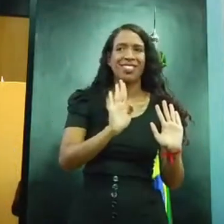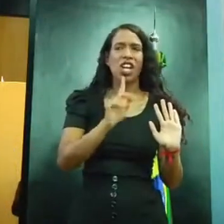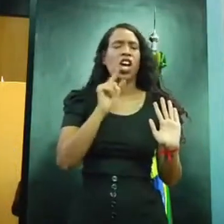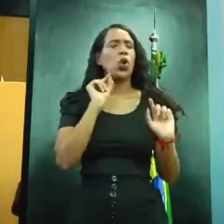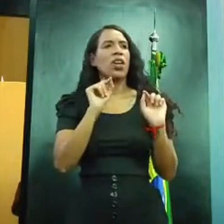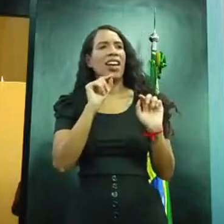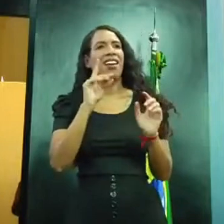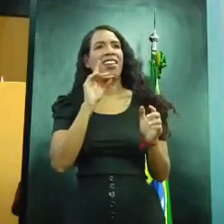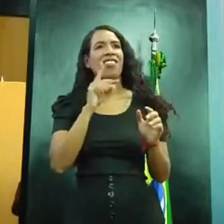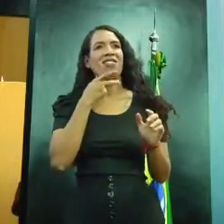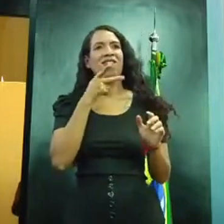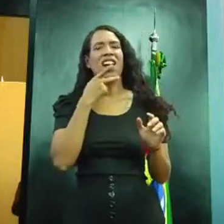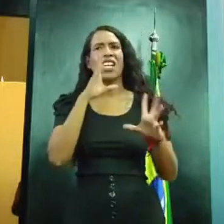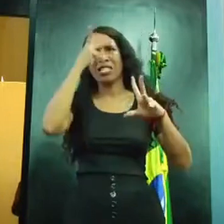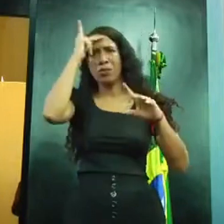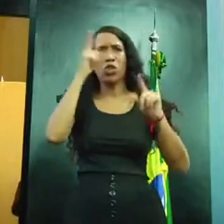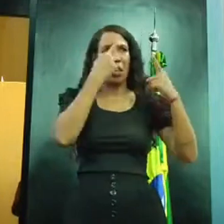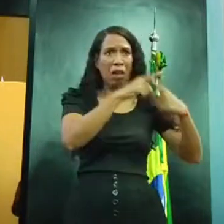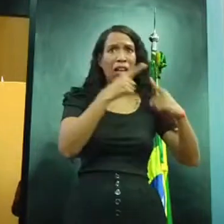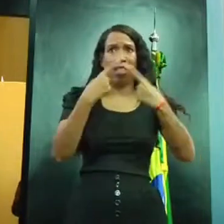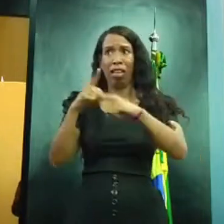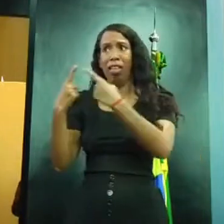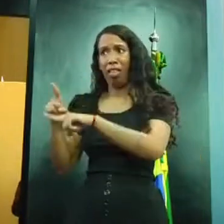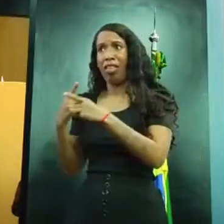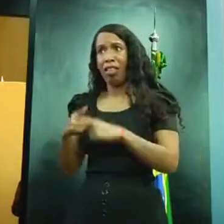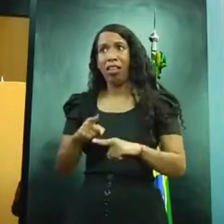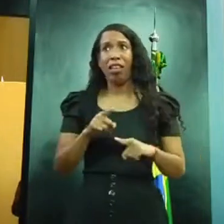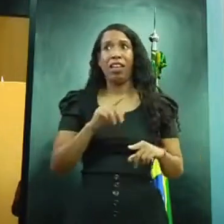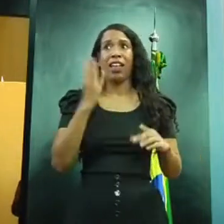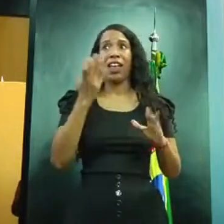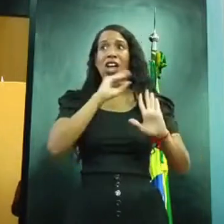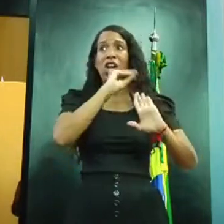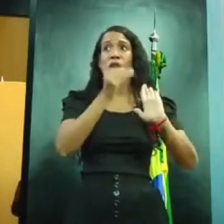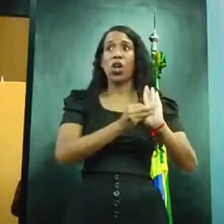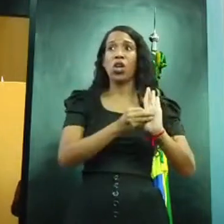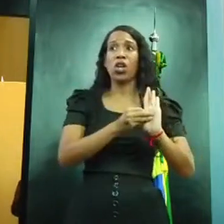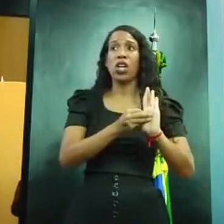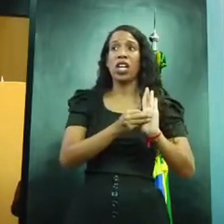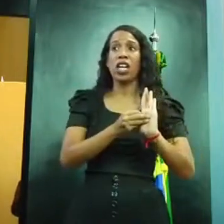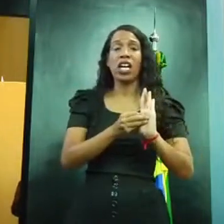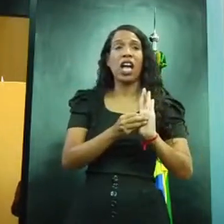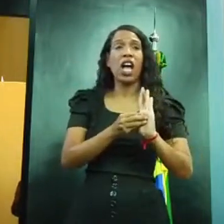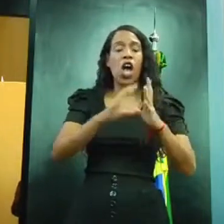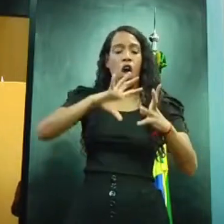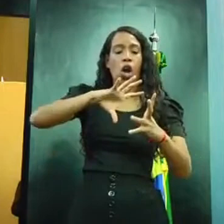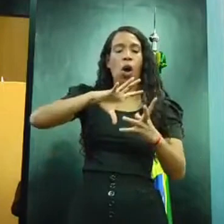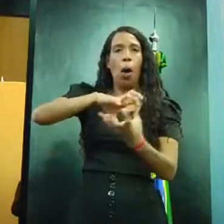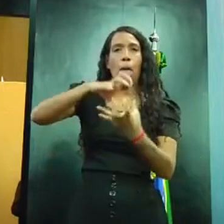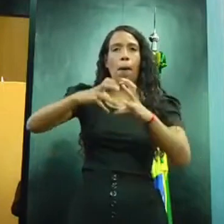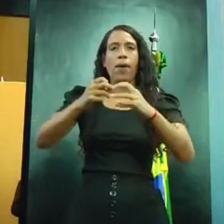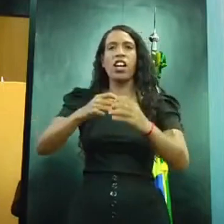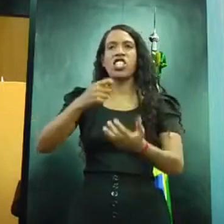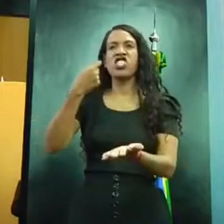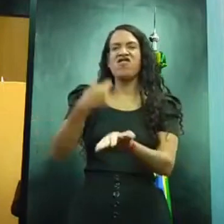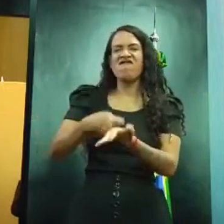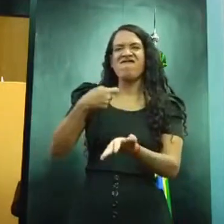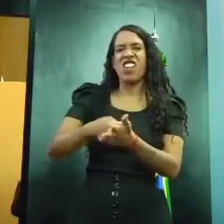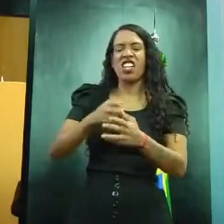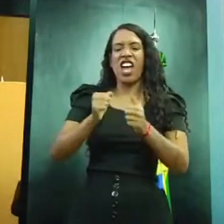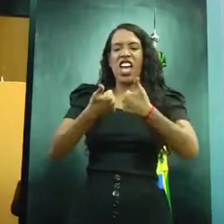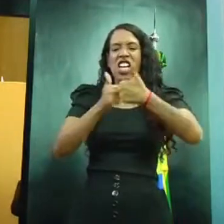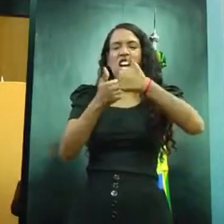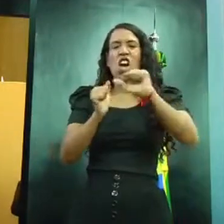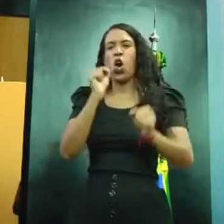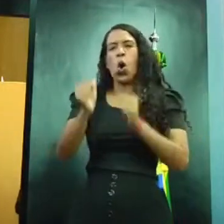criticam, chamam de velha, querem colocar, vice-presidente, uma bola de ferro no pé do Brasil, na corrida que está